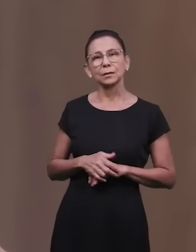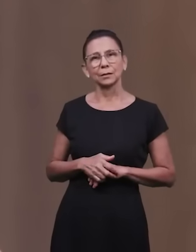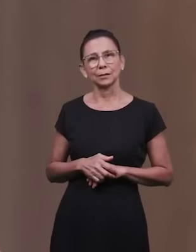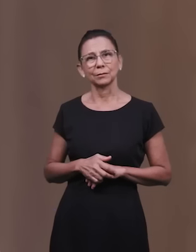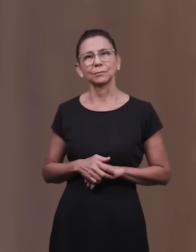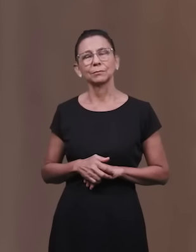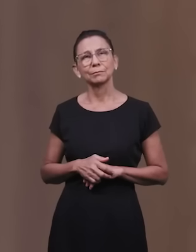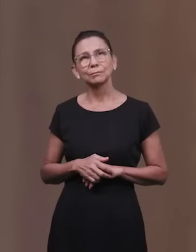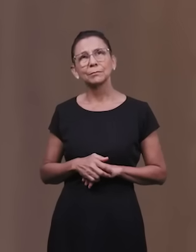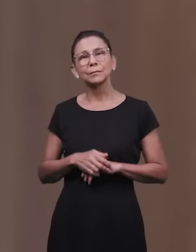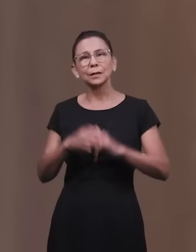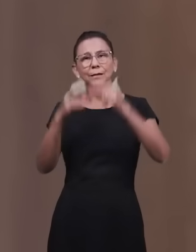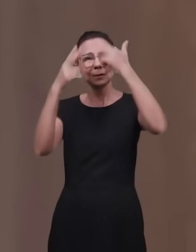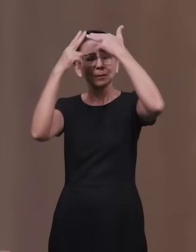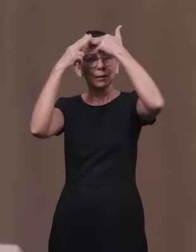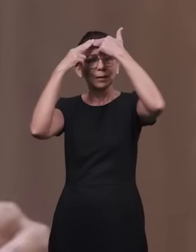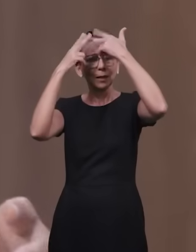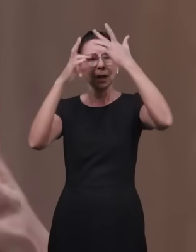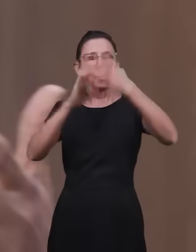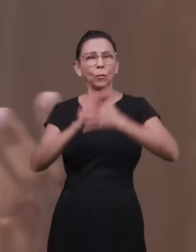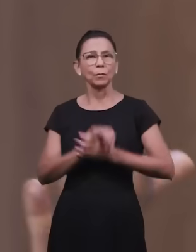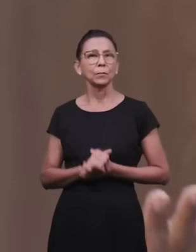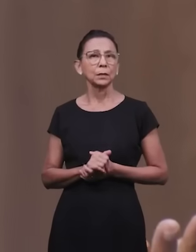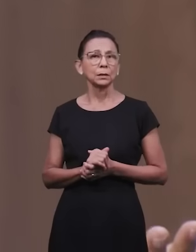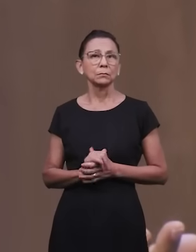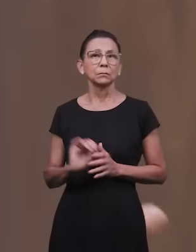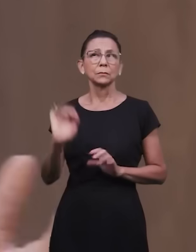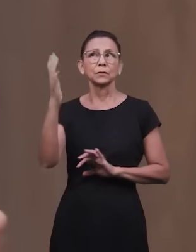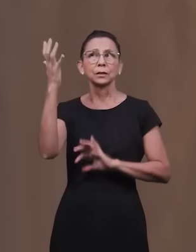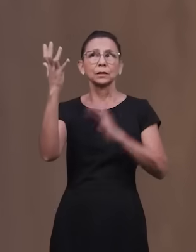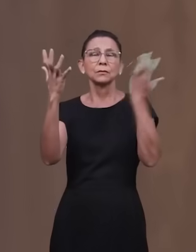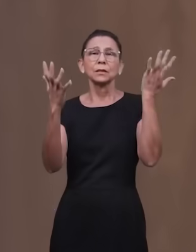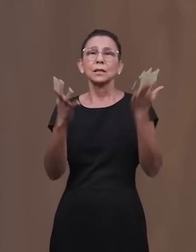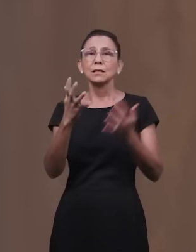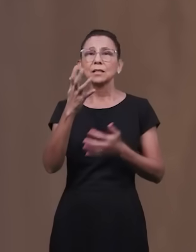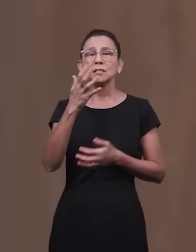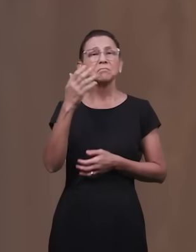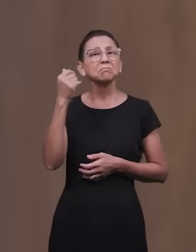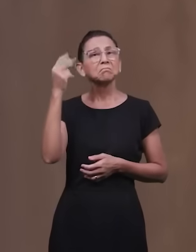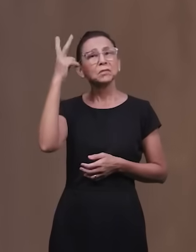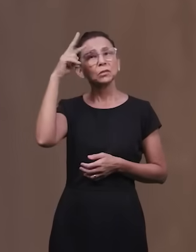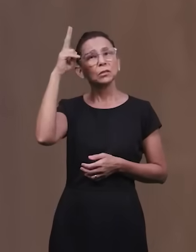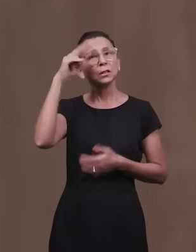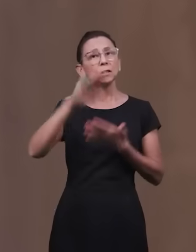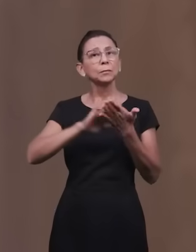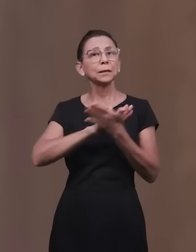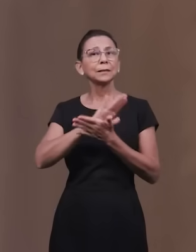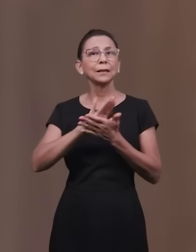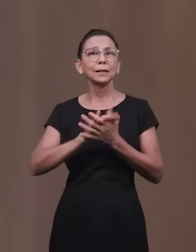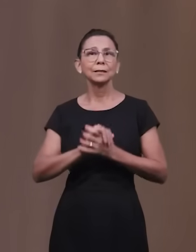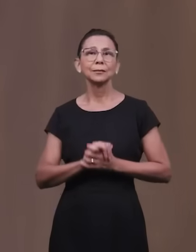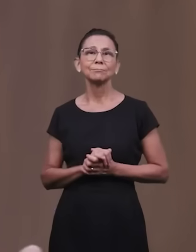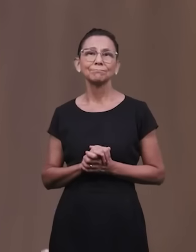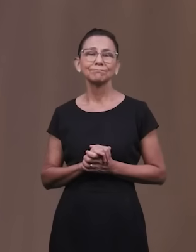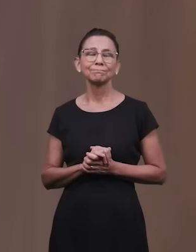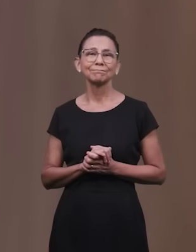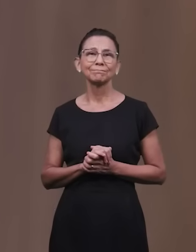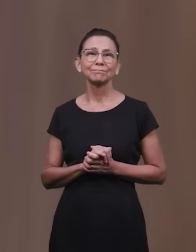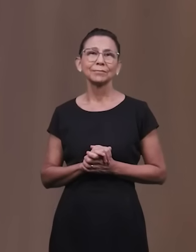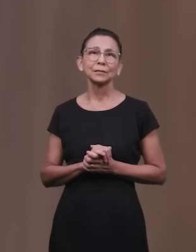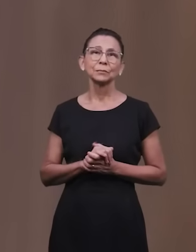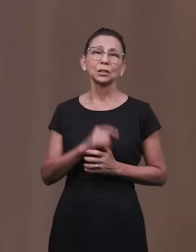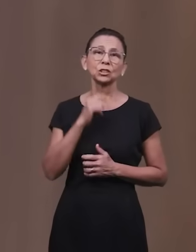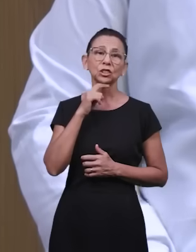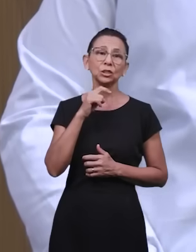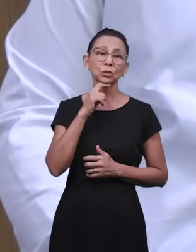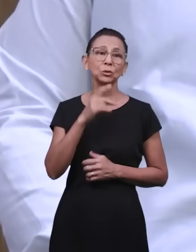infância. E muitas vezes a pessoa mal se lembra desses eventos, porque é na infância que se aprende a lidar com segurança e